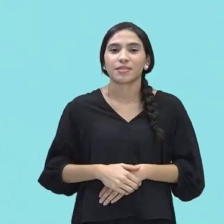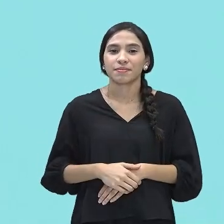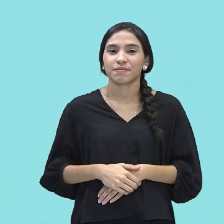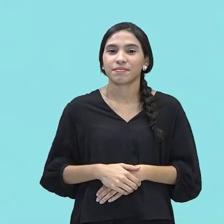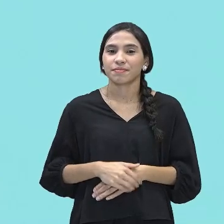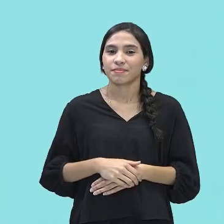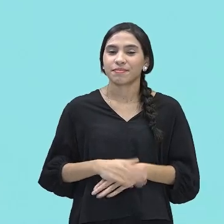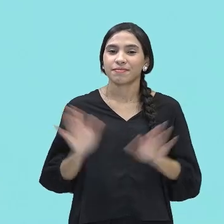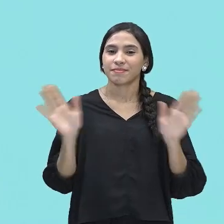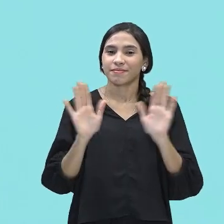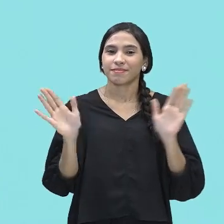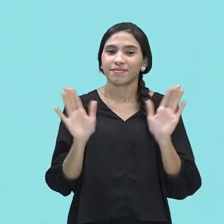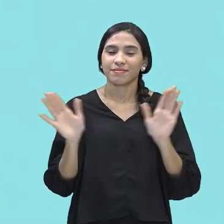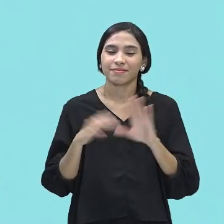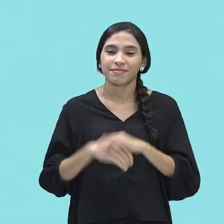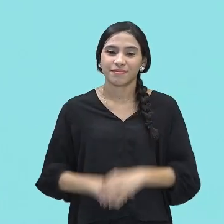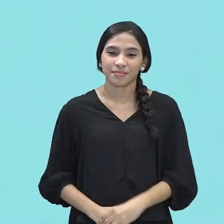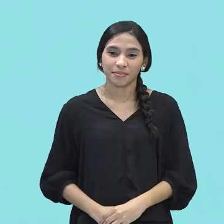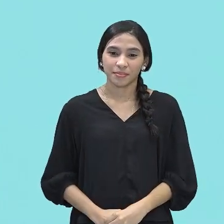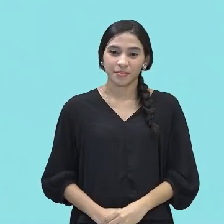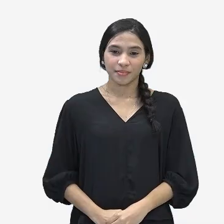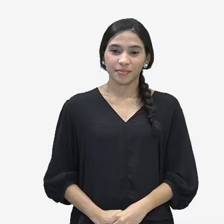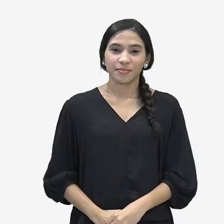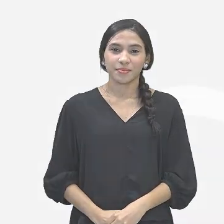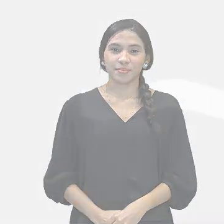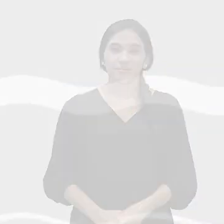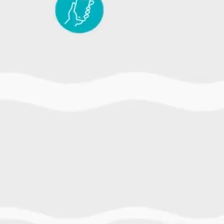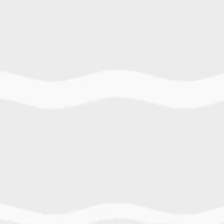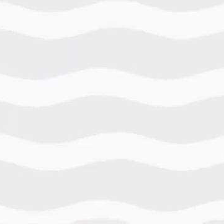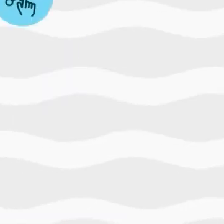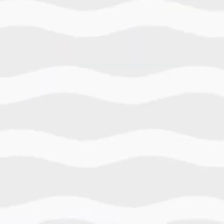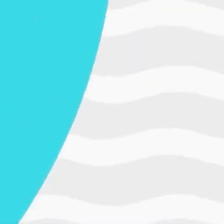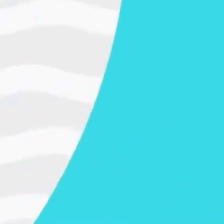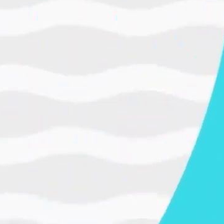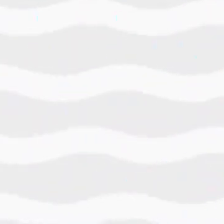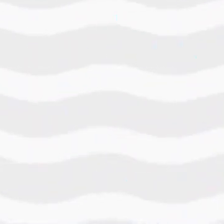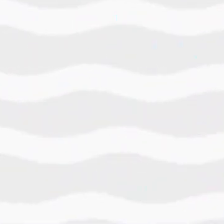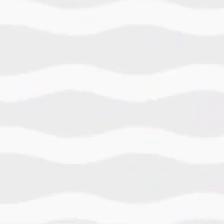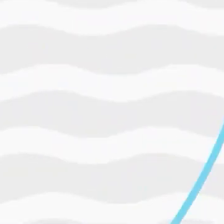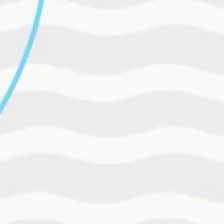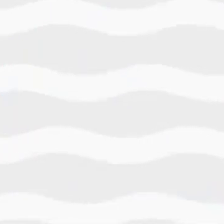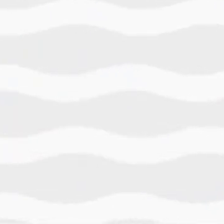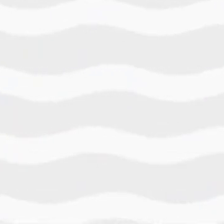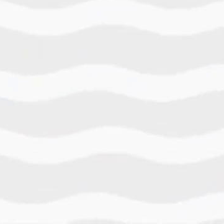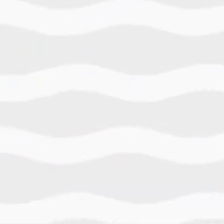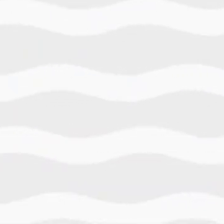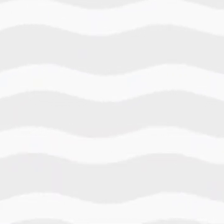até a próxima. Tchau, tchau.